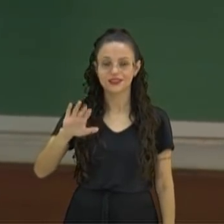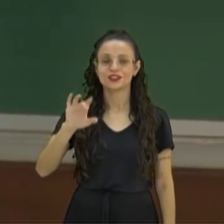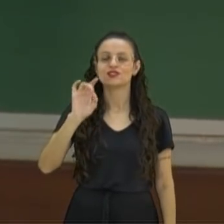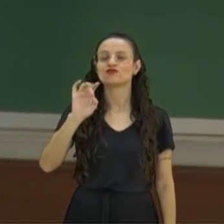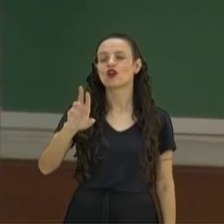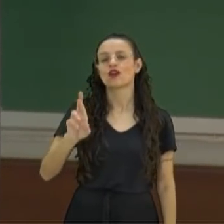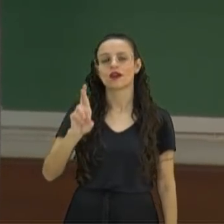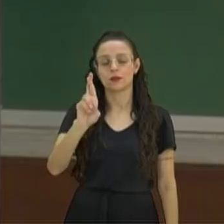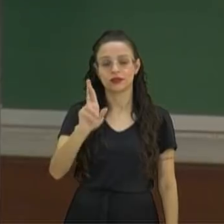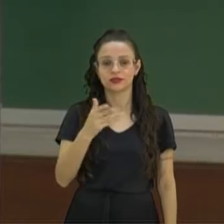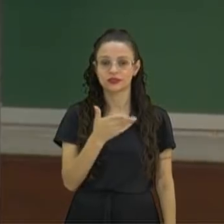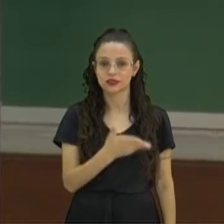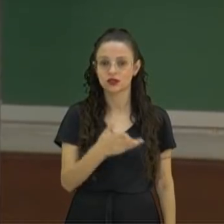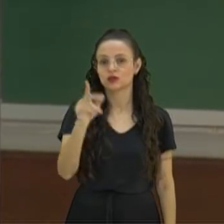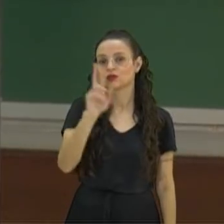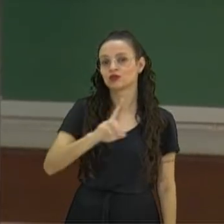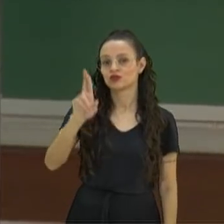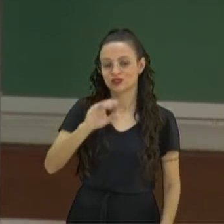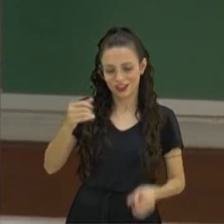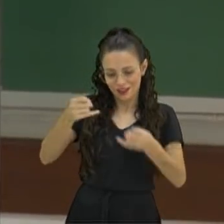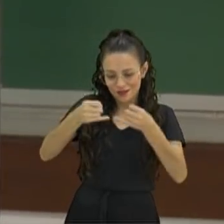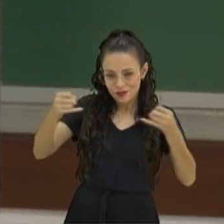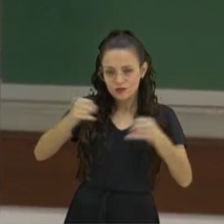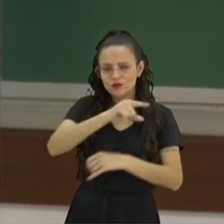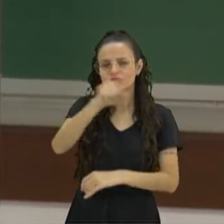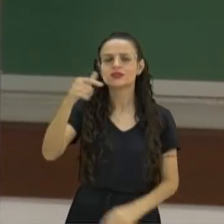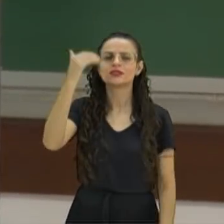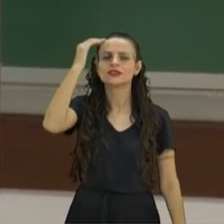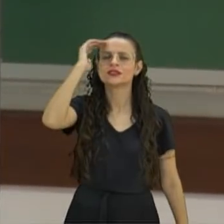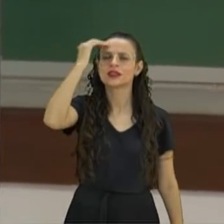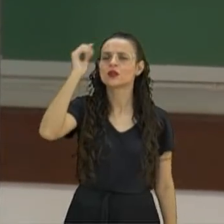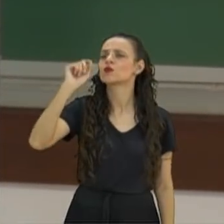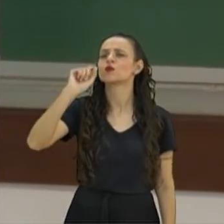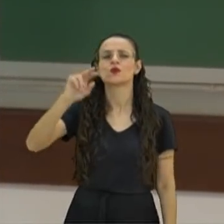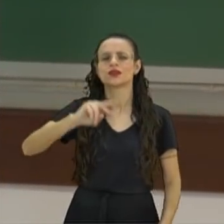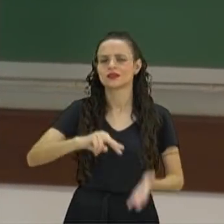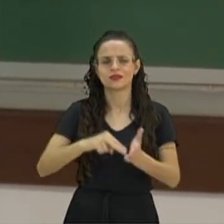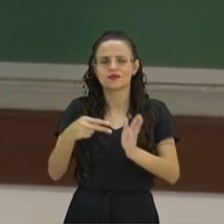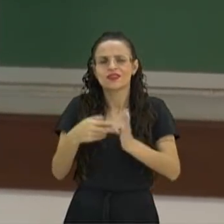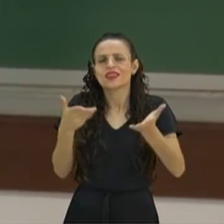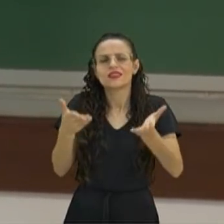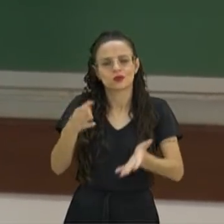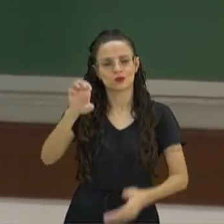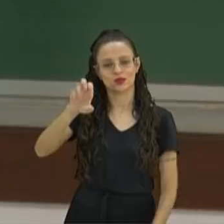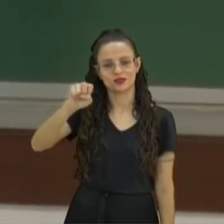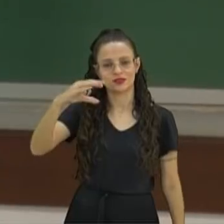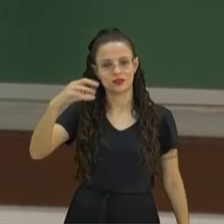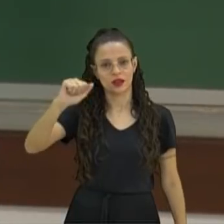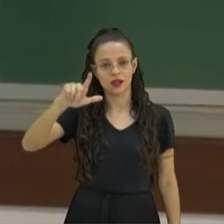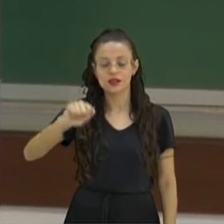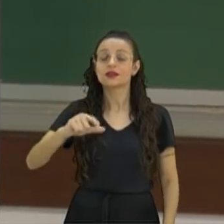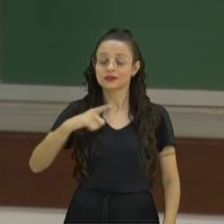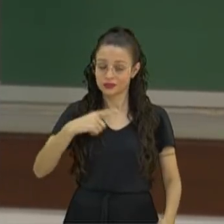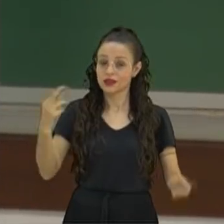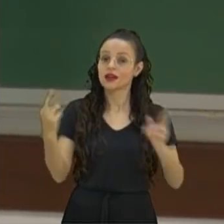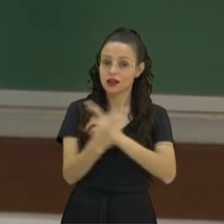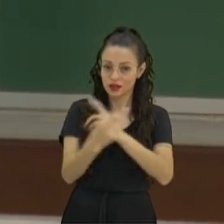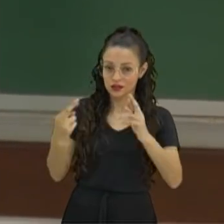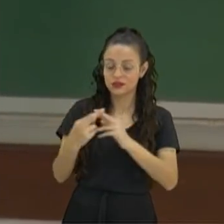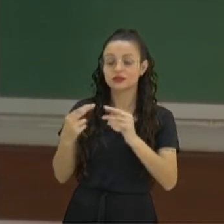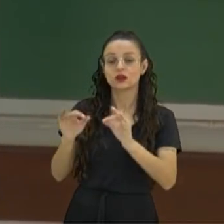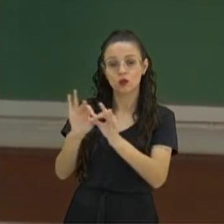só a representação aqui de eu utilizar o barbante para a gente entender o que é essa ideia da escala. Tem relação com o tamanho real do